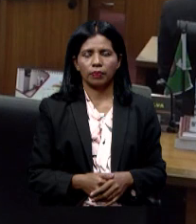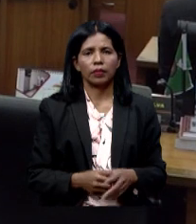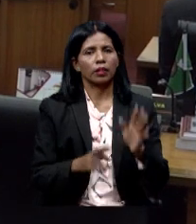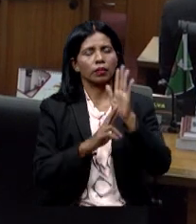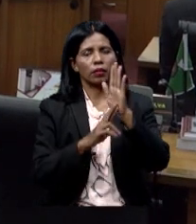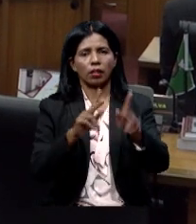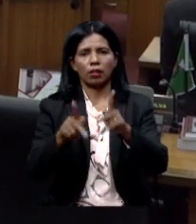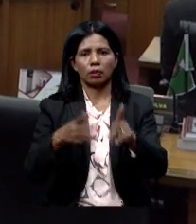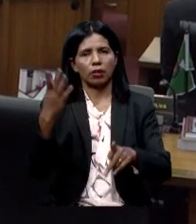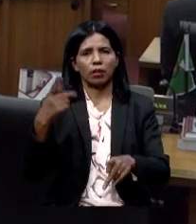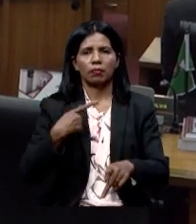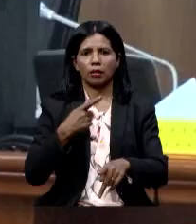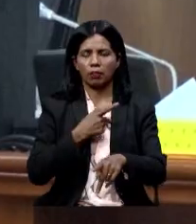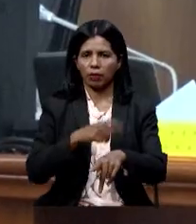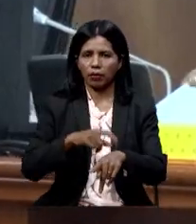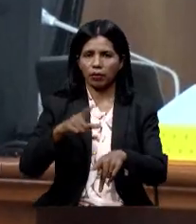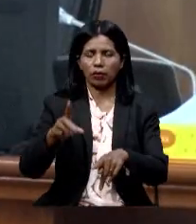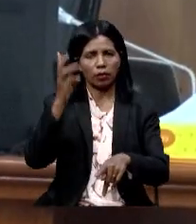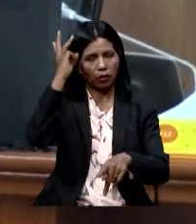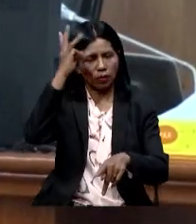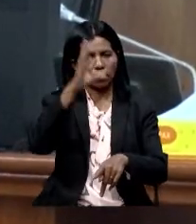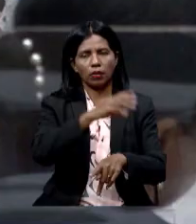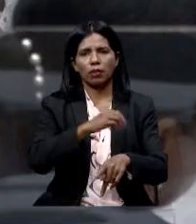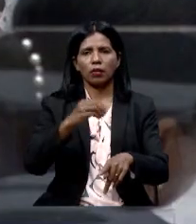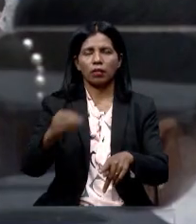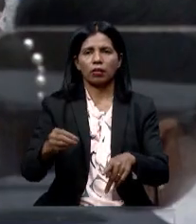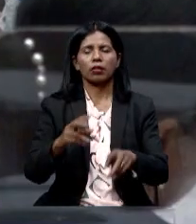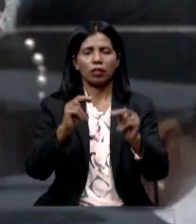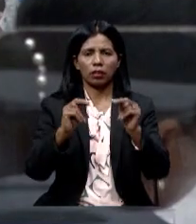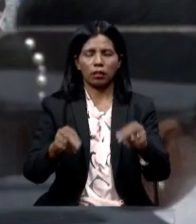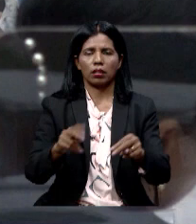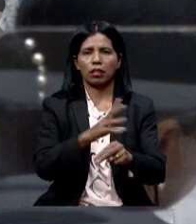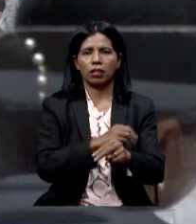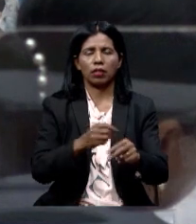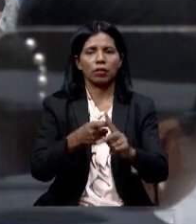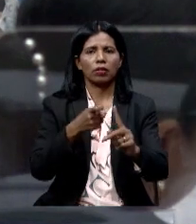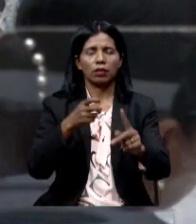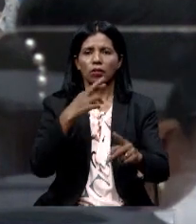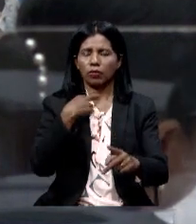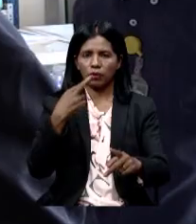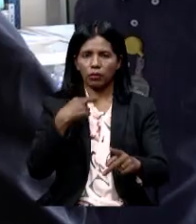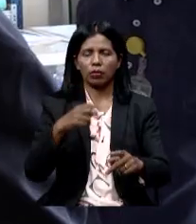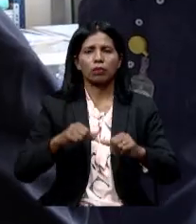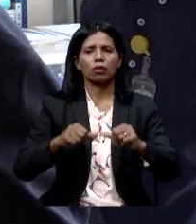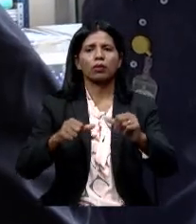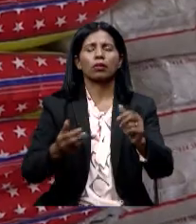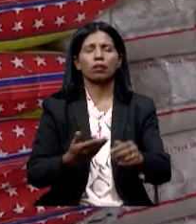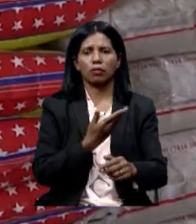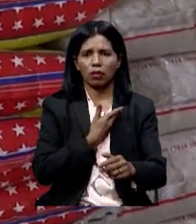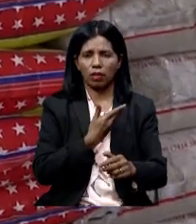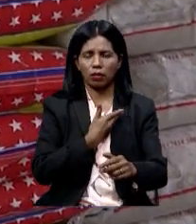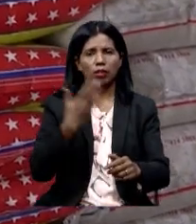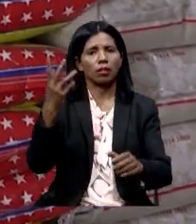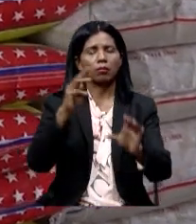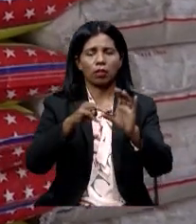Representante povia Parlamento Nacional preocupa o folin sa sa necessidade básica, livliu fos nebe continua sa ihe mercado,